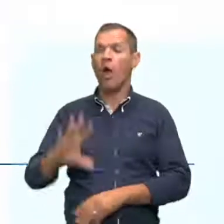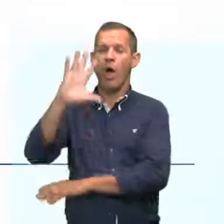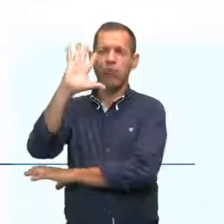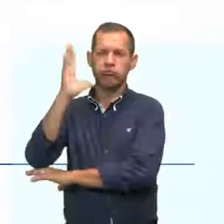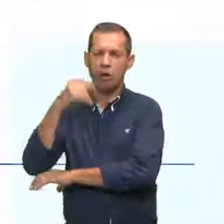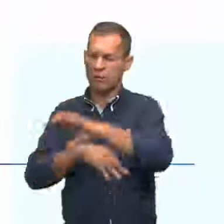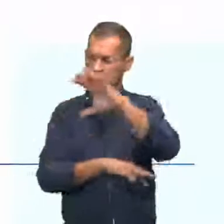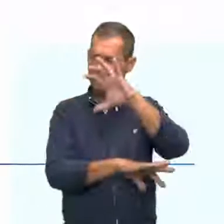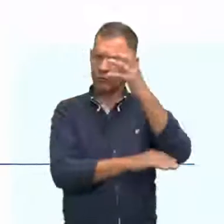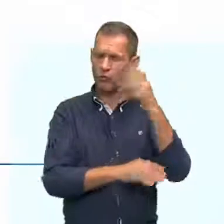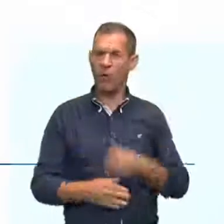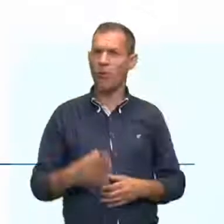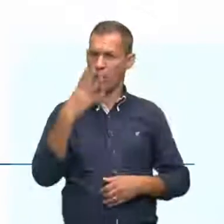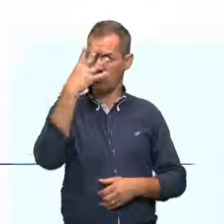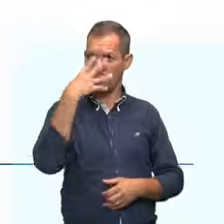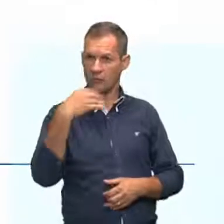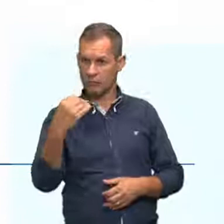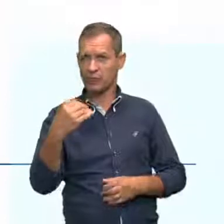essa foto